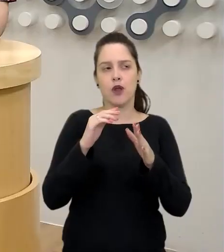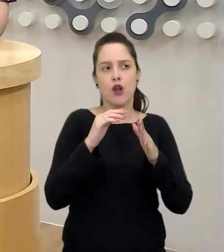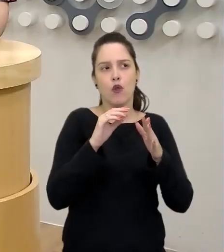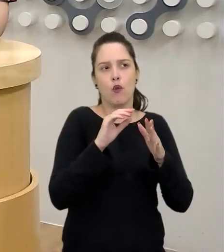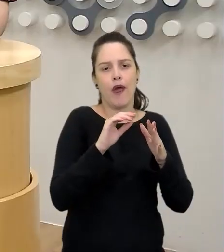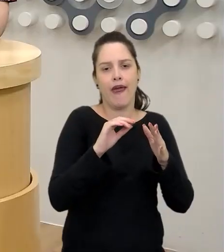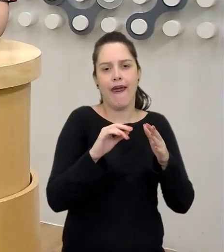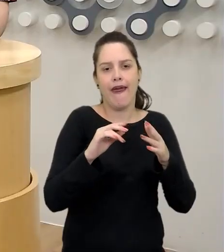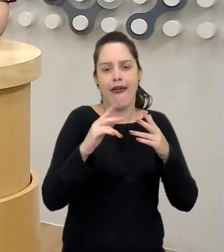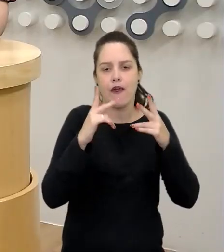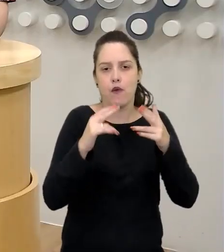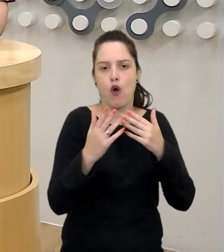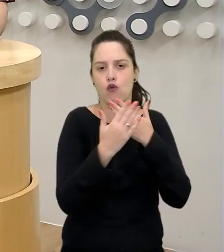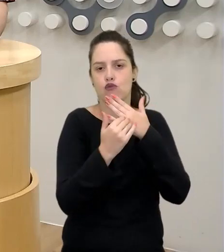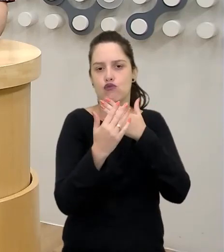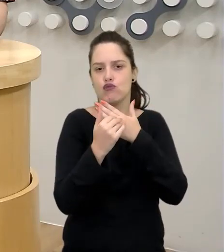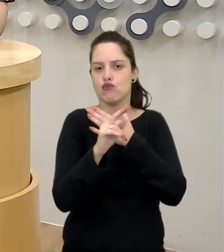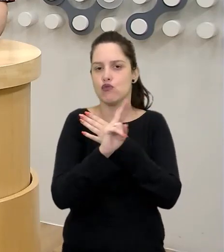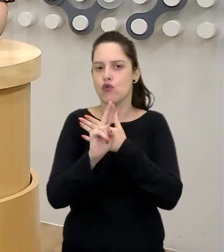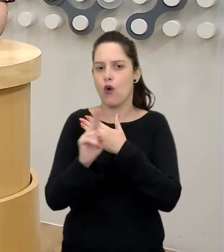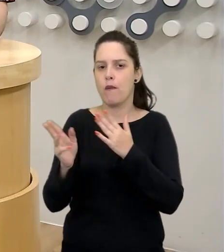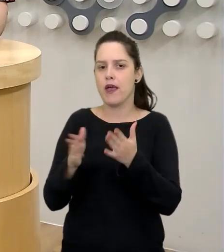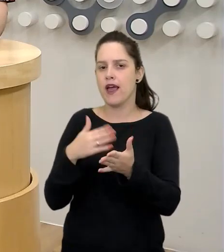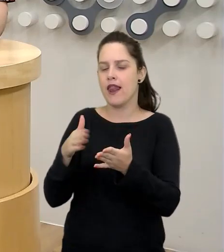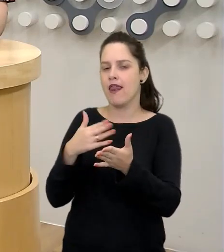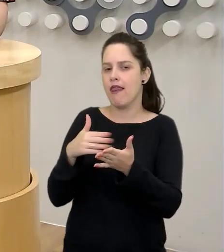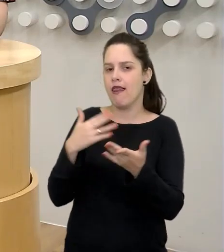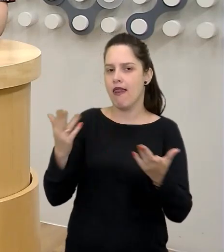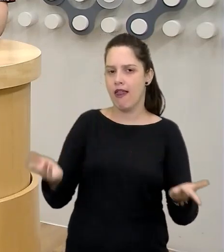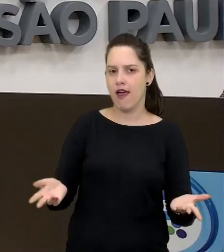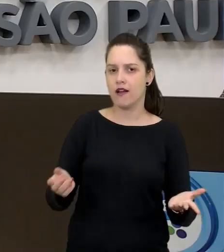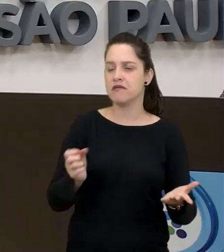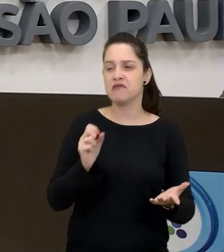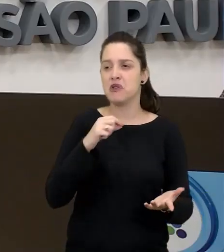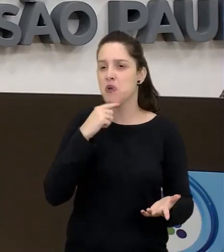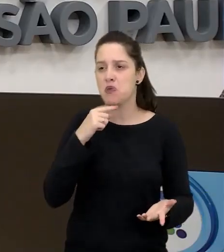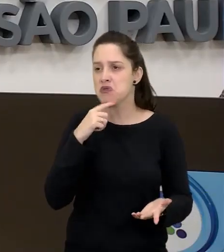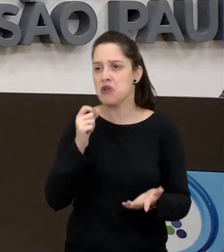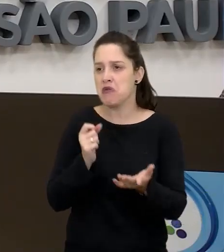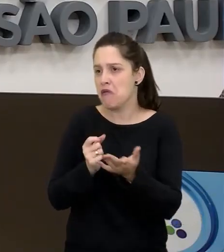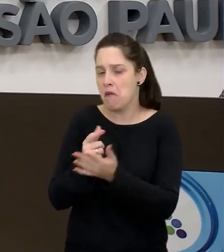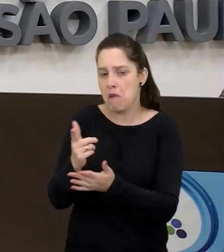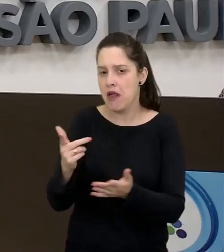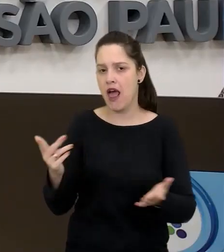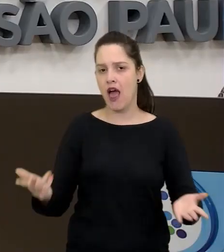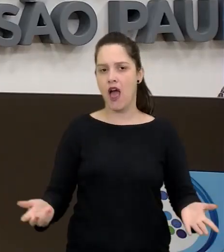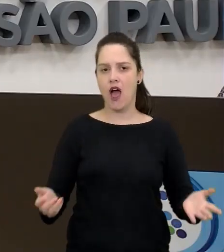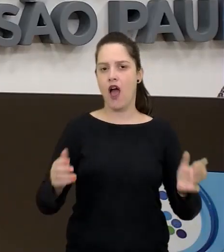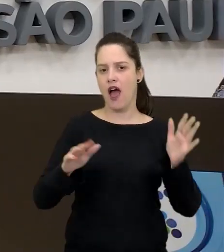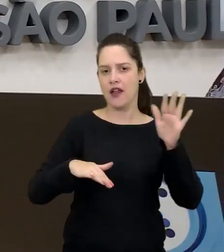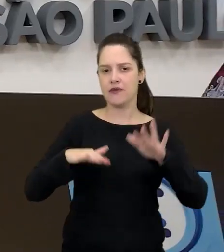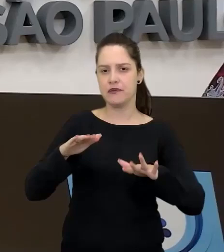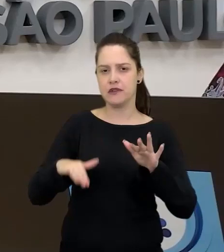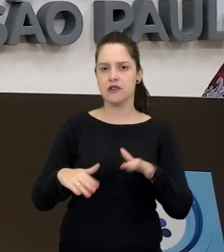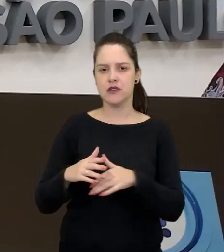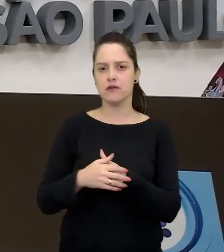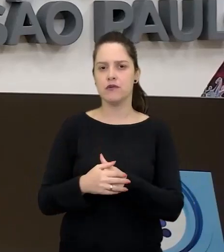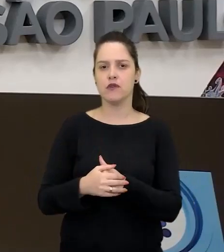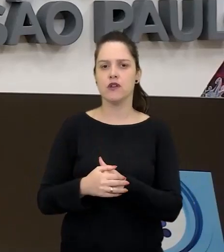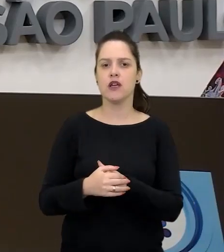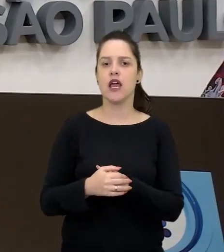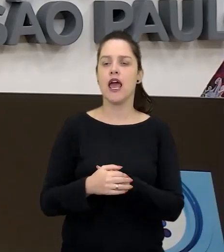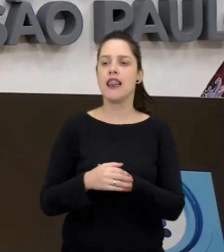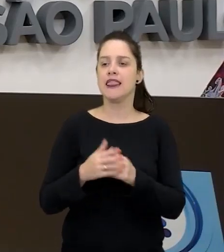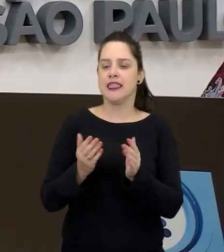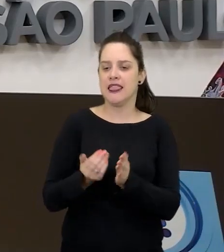né, pessoal? Porque esses mundos que vão sendo encontrados, assim, né, por esses navegadores europeus,